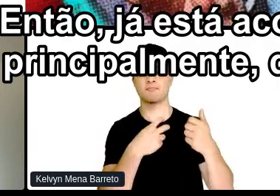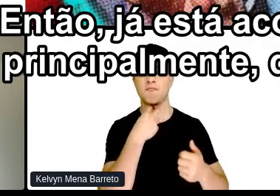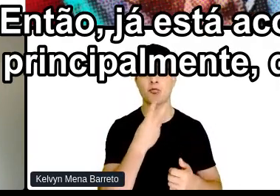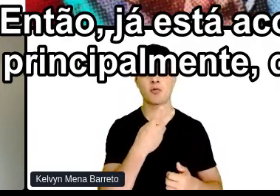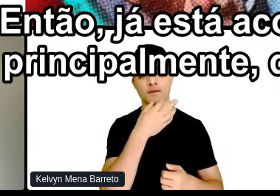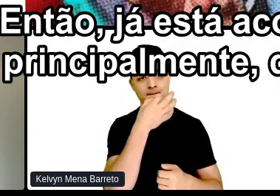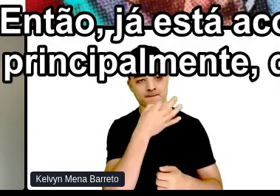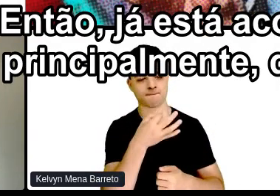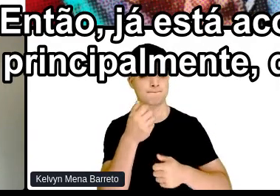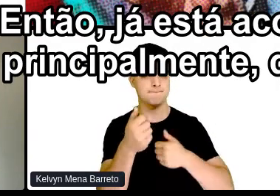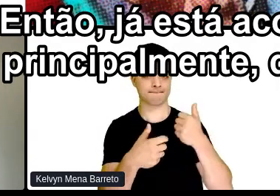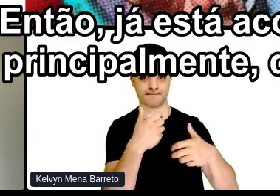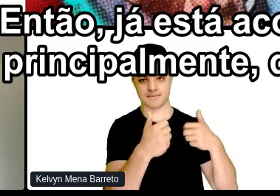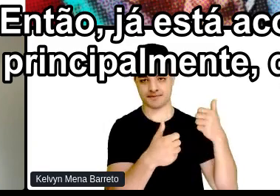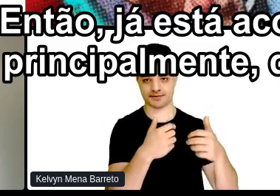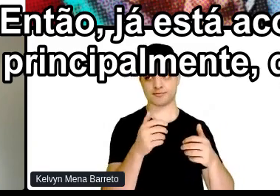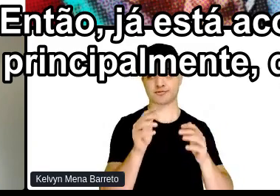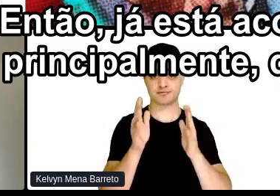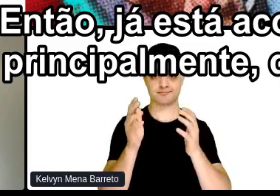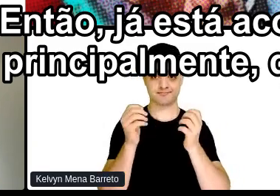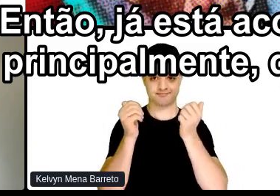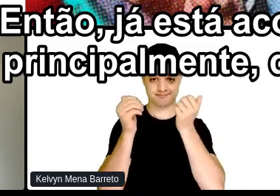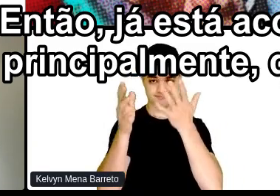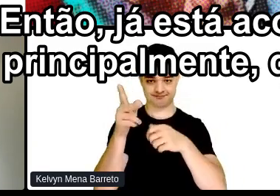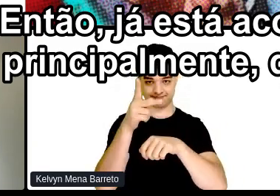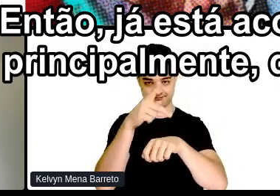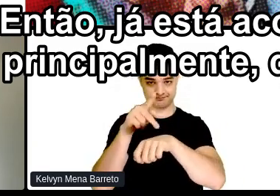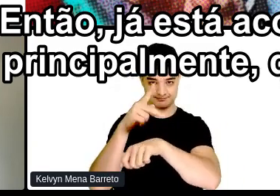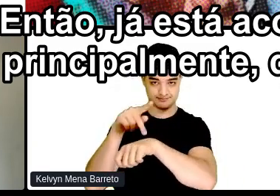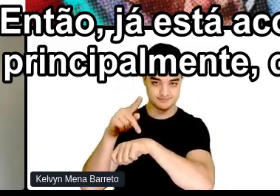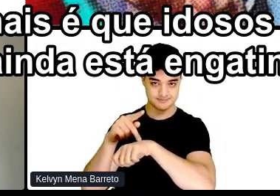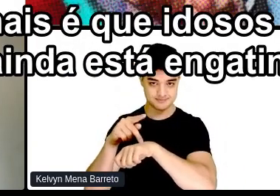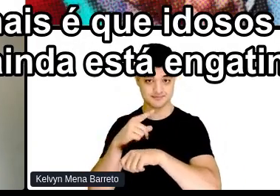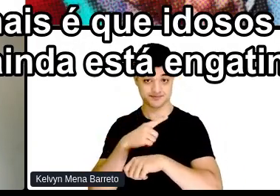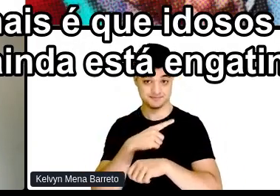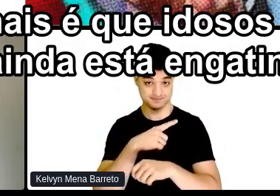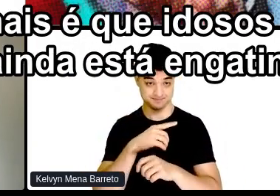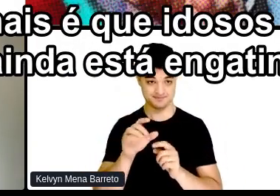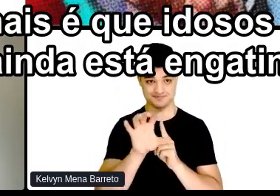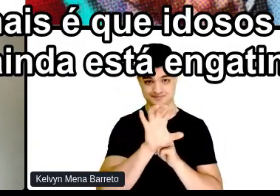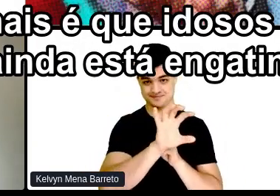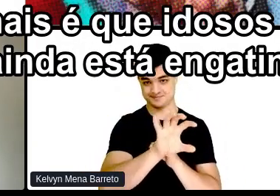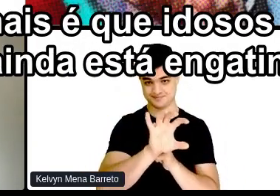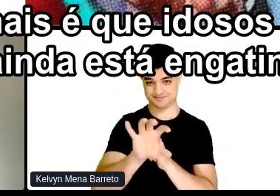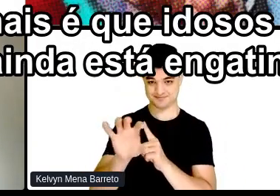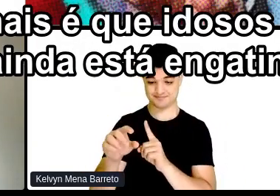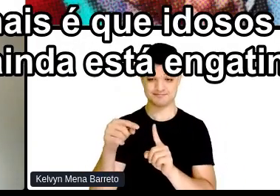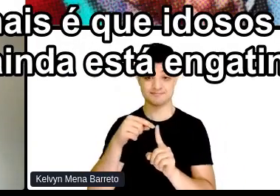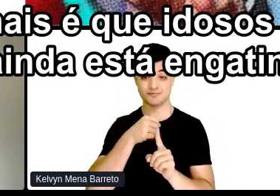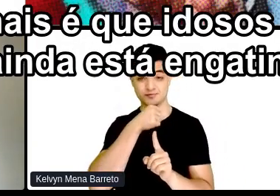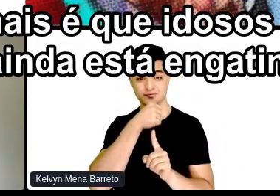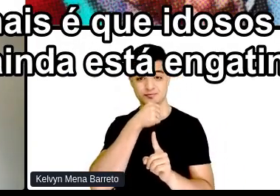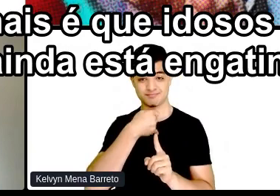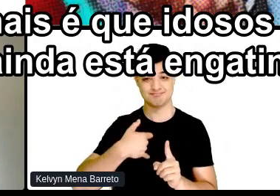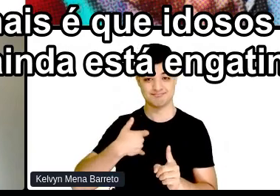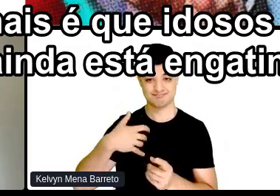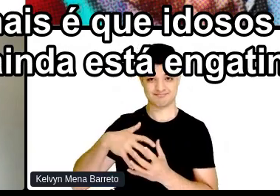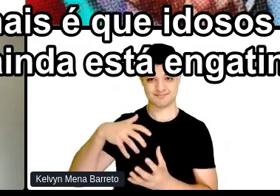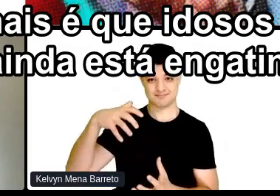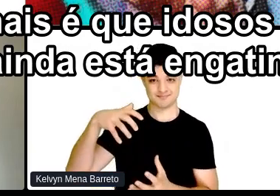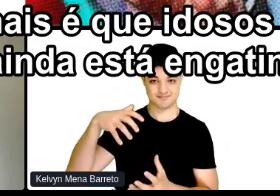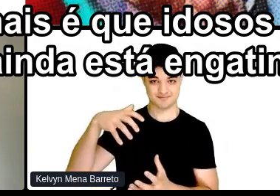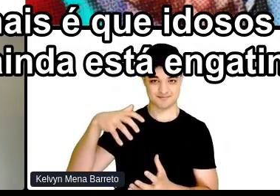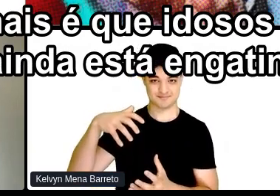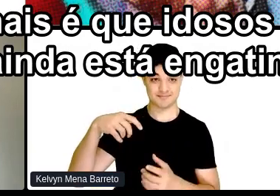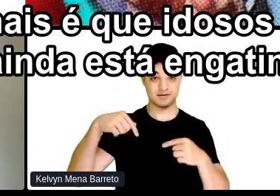Porém, 15% dessa amostra teve uma reclamação com a questão de plataformas de inscrição e processos seletivos online, porque, como